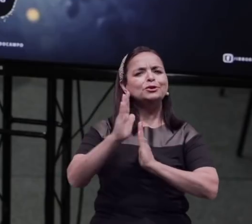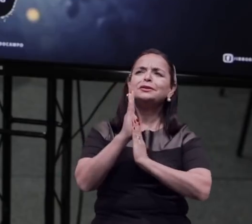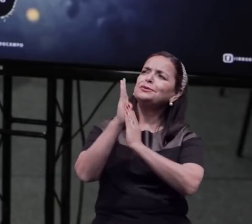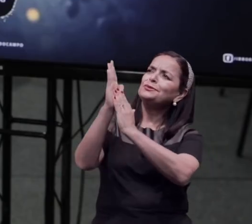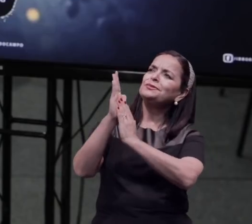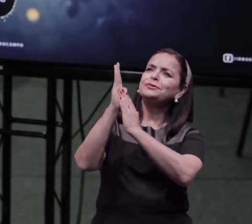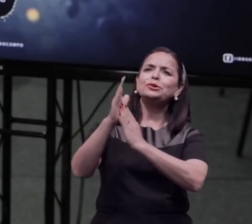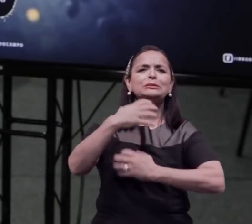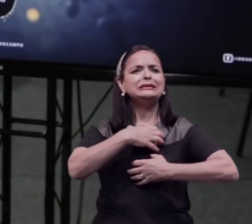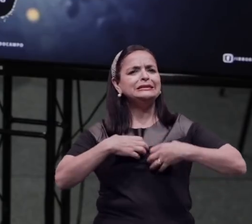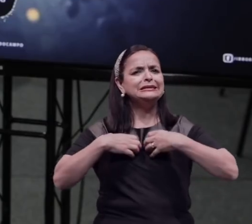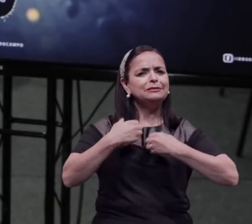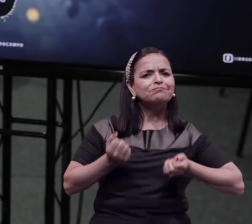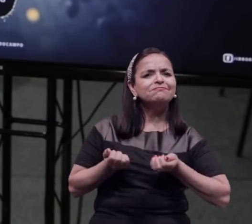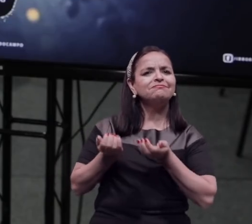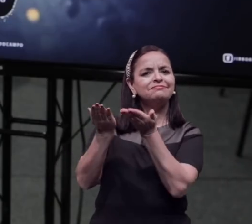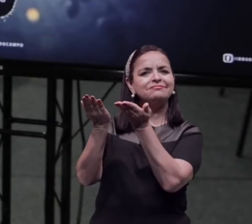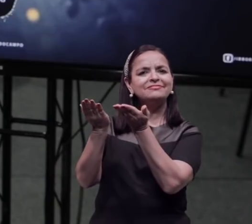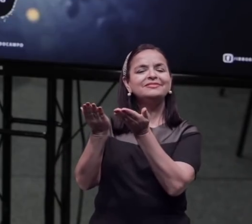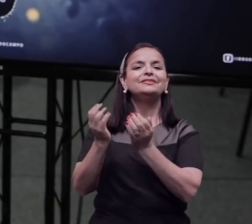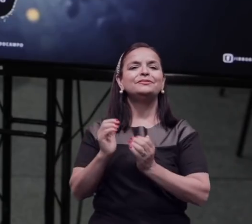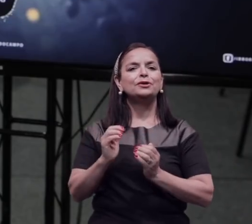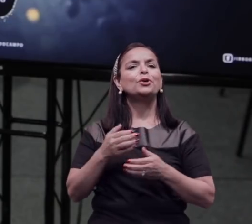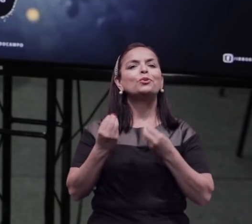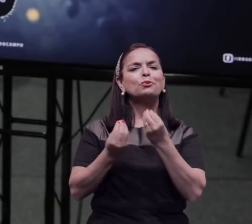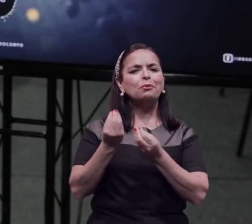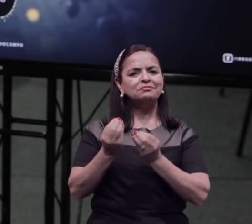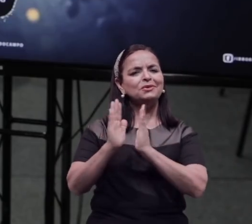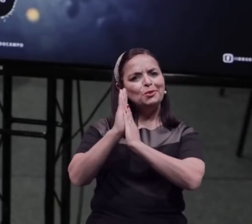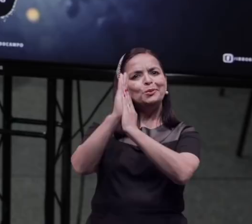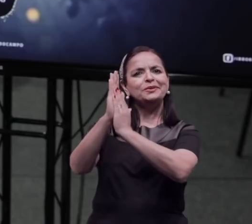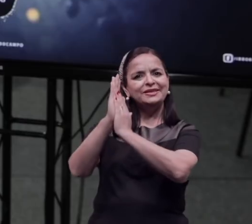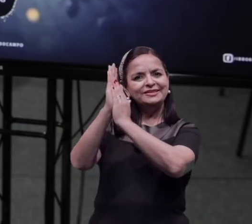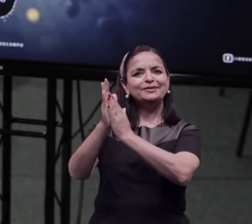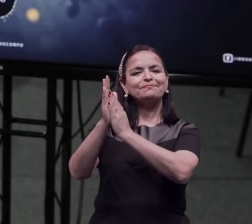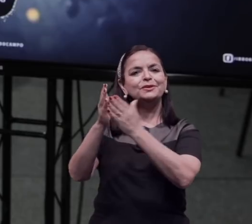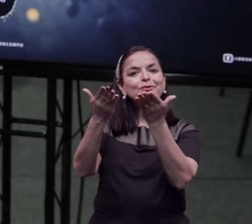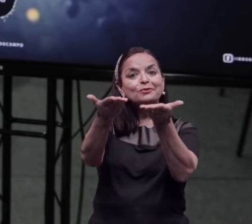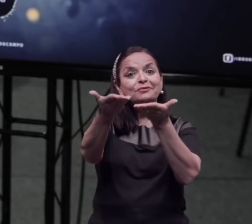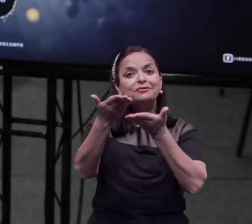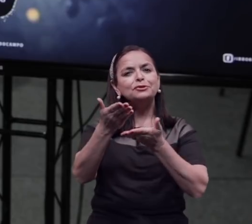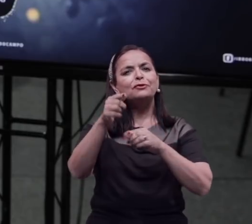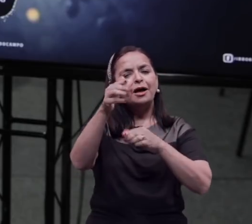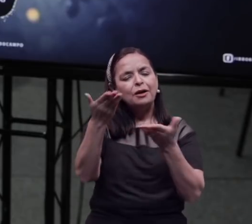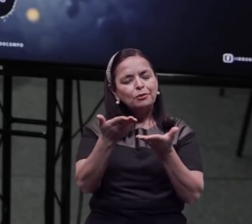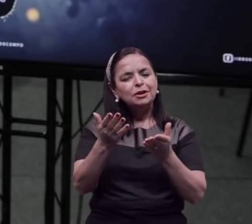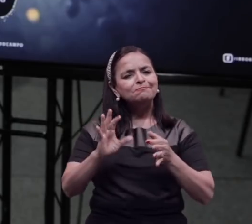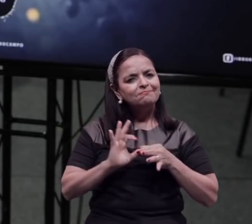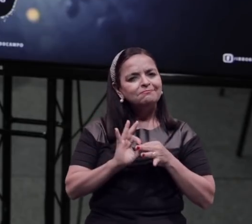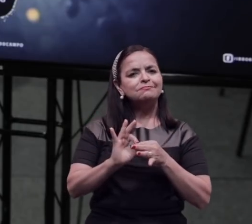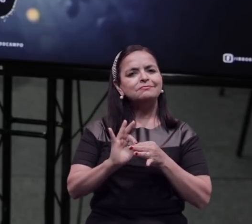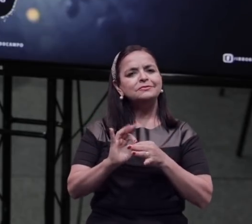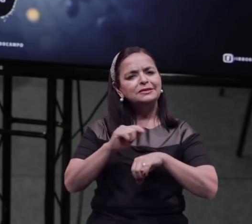nossas súplicas, os nossos anseios. E nós fazemos isso por meio da oração. Então convido você a separar